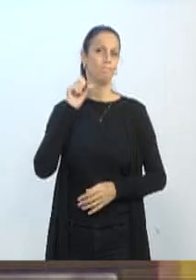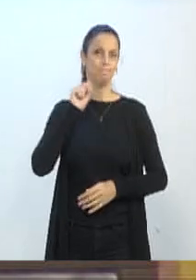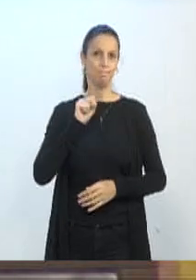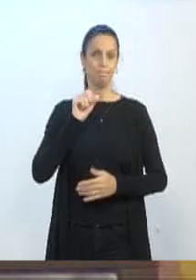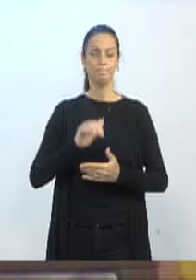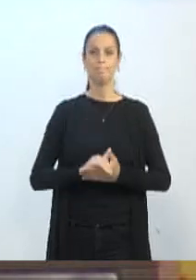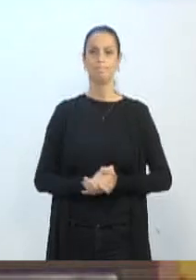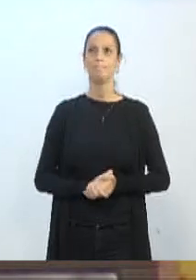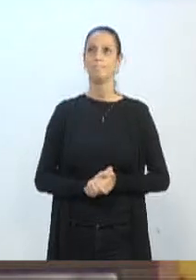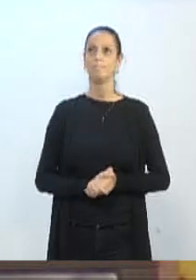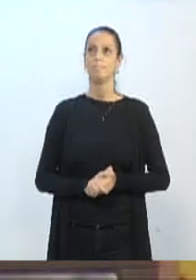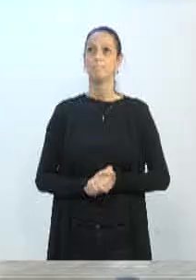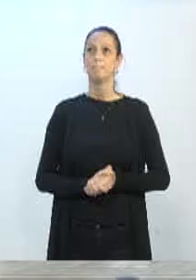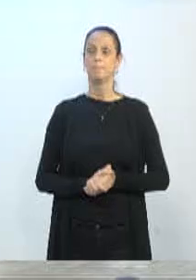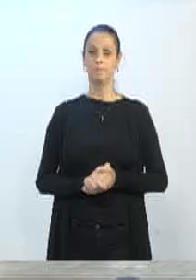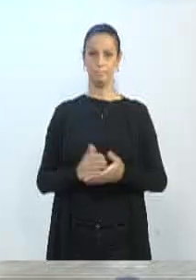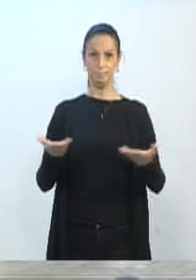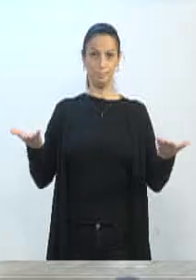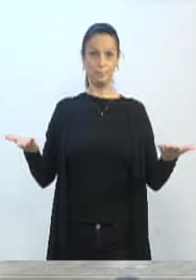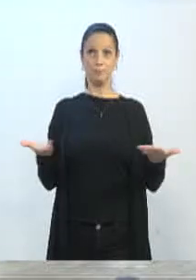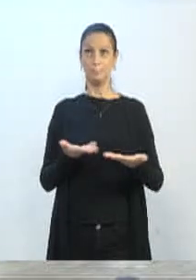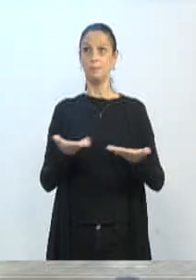é a parte